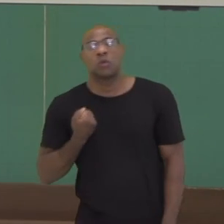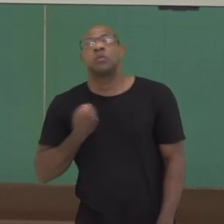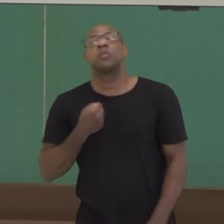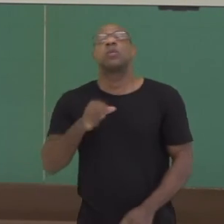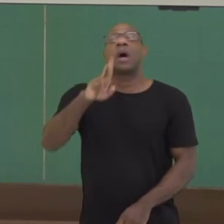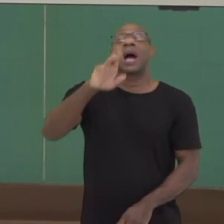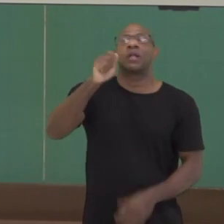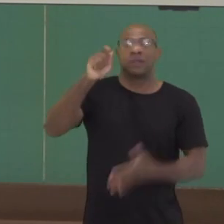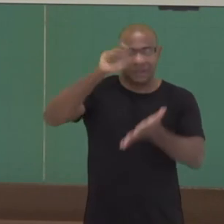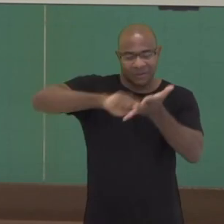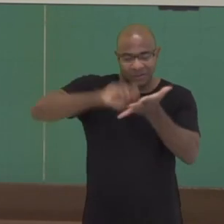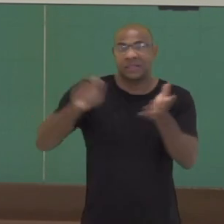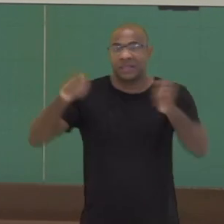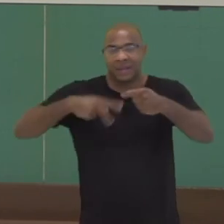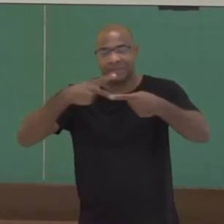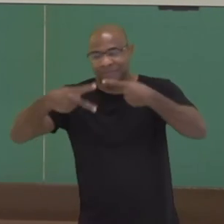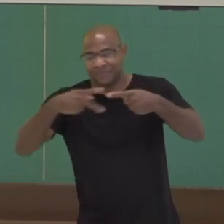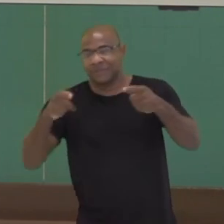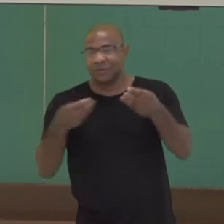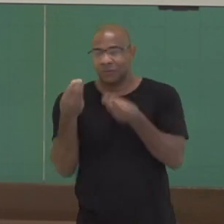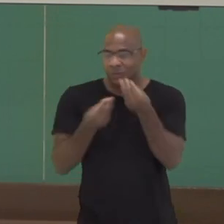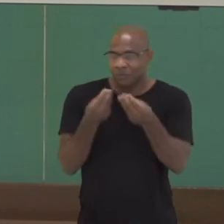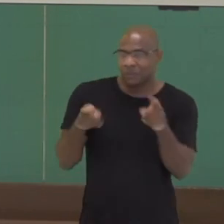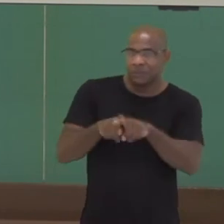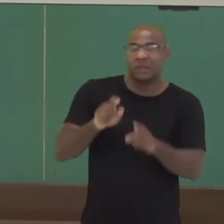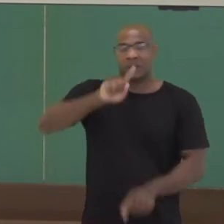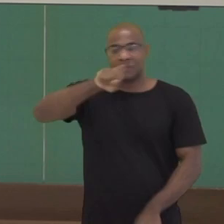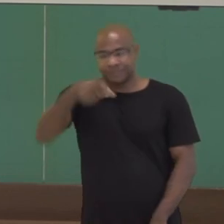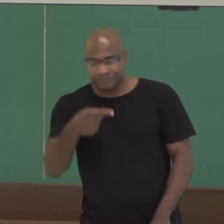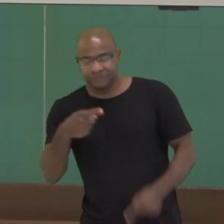forma decimal e também na sua forma